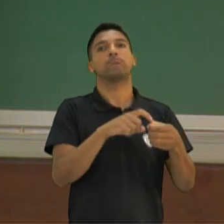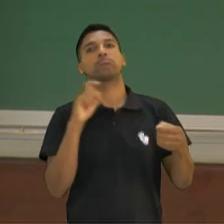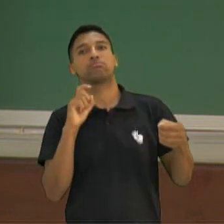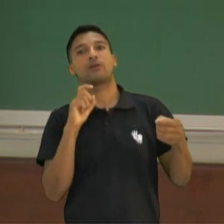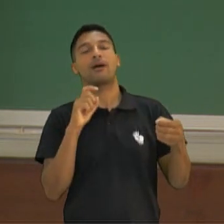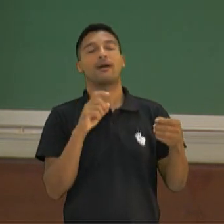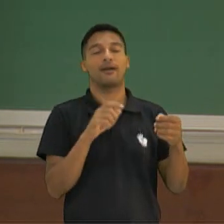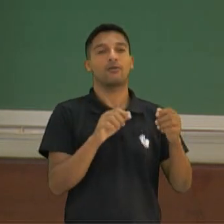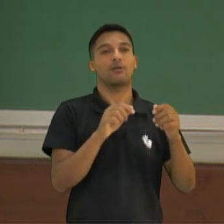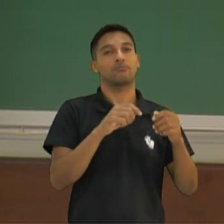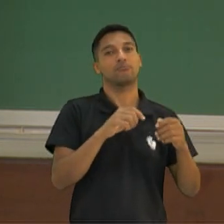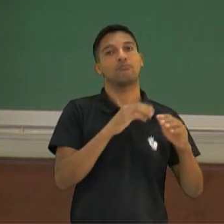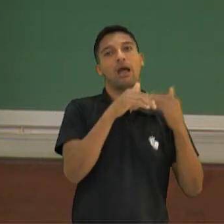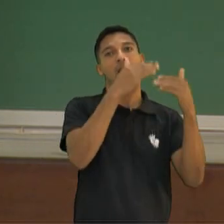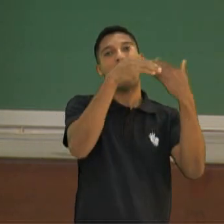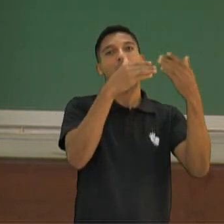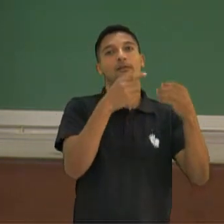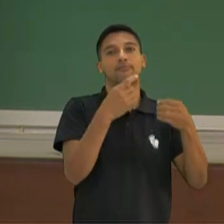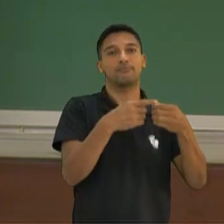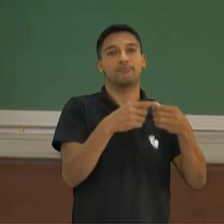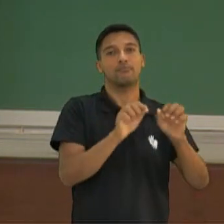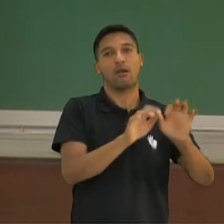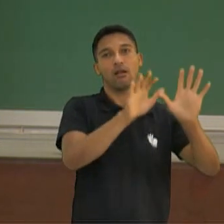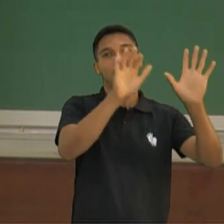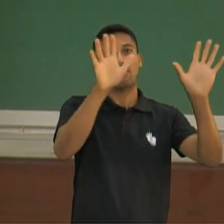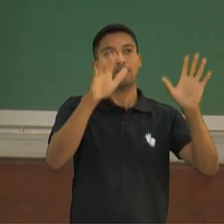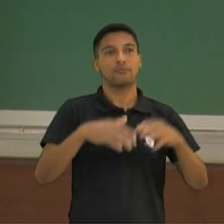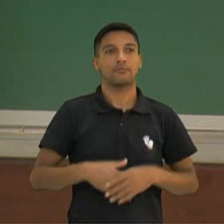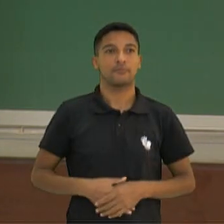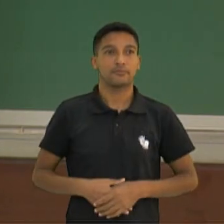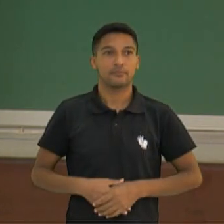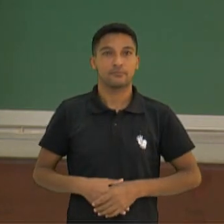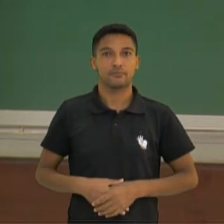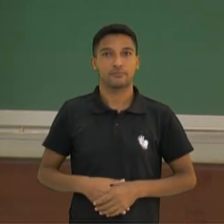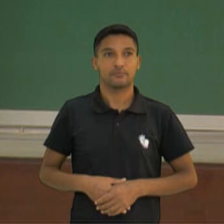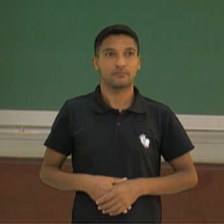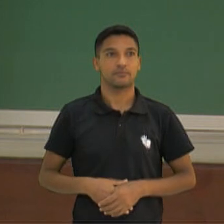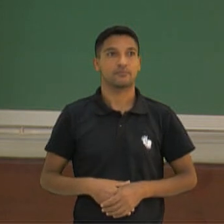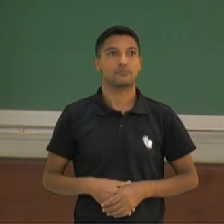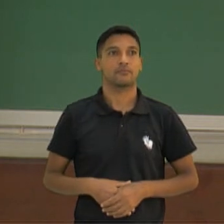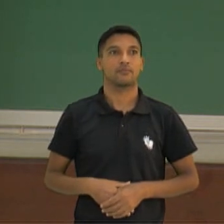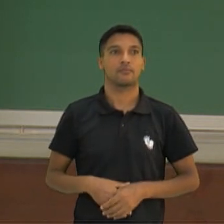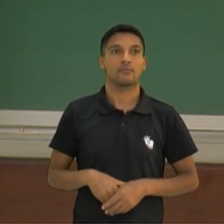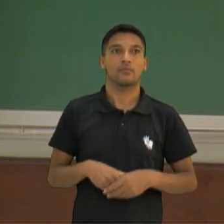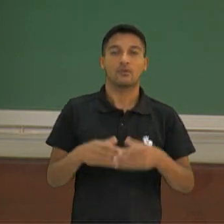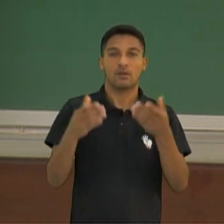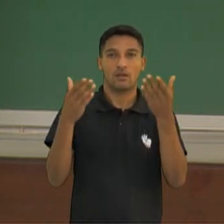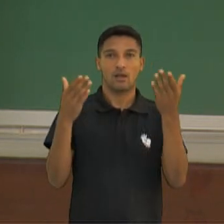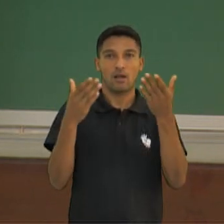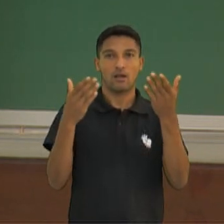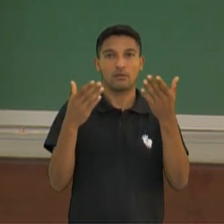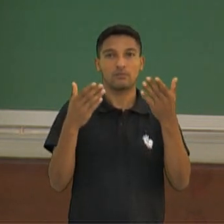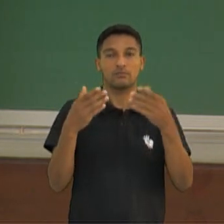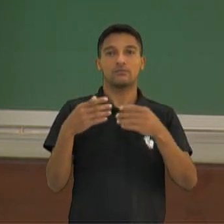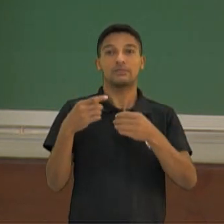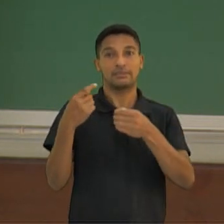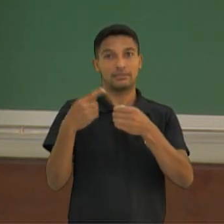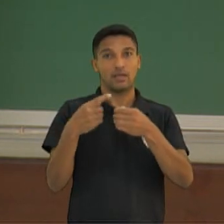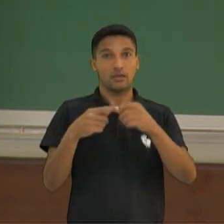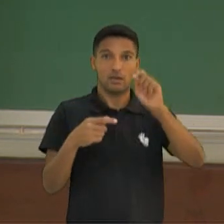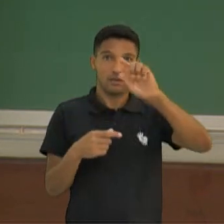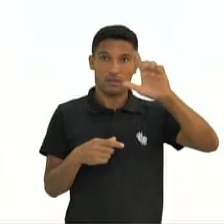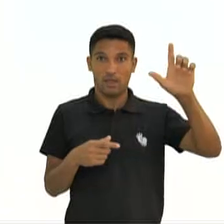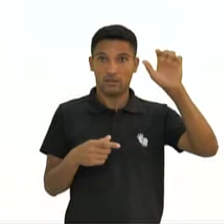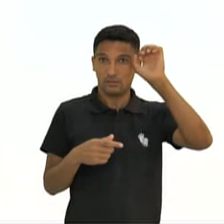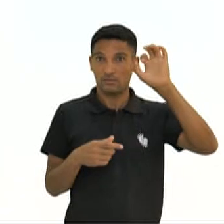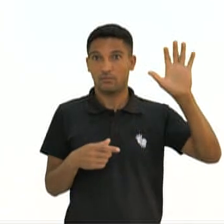aí, junto com outros países aqui da América também, da Ásia. Beleza? Agora vamos falar um pouco sobre algumas cidades do leste europeu, aqui